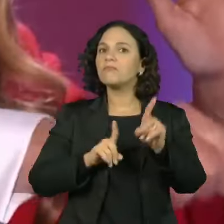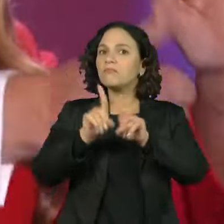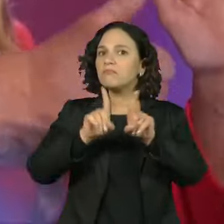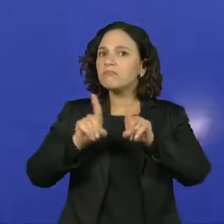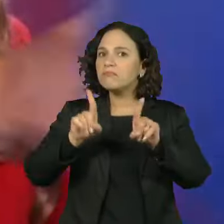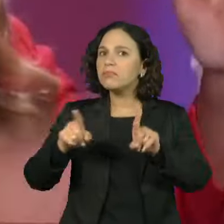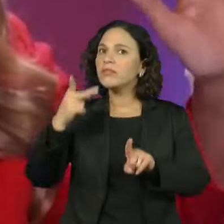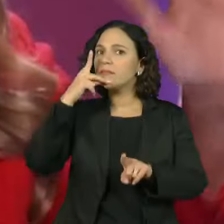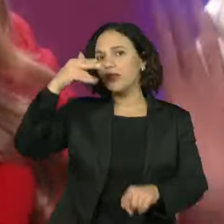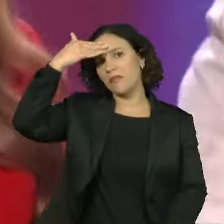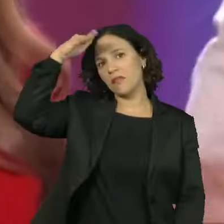mostram trump à frente